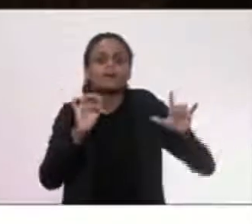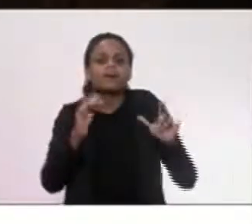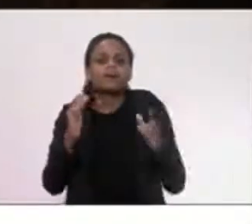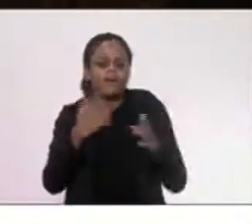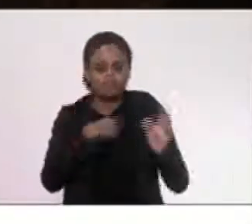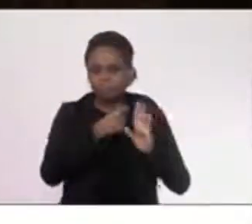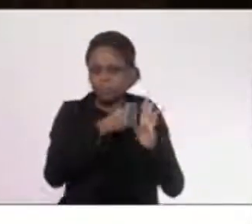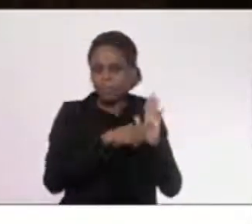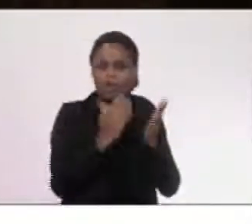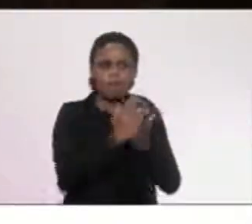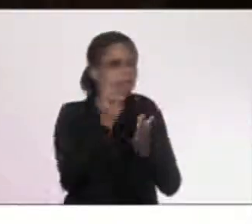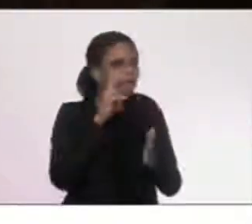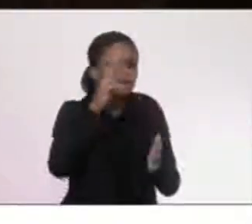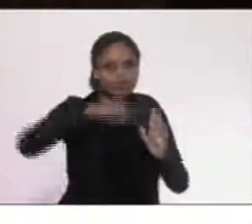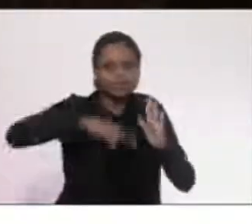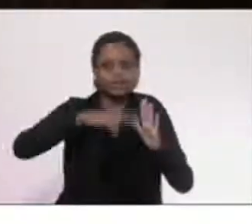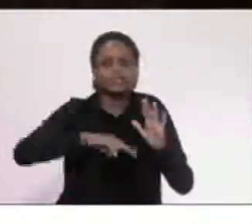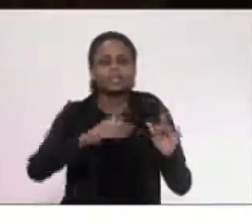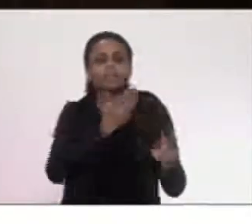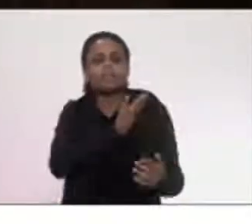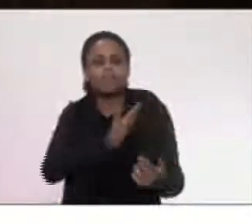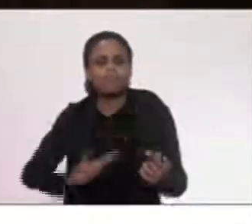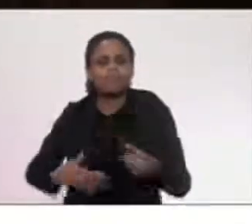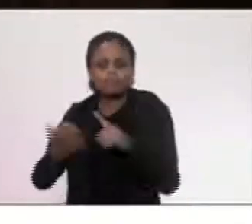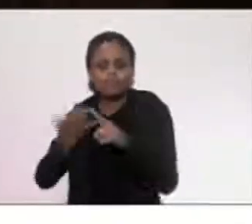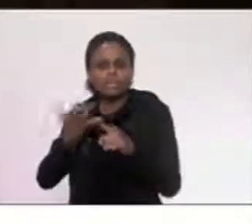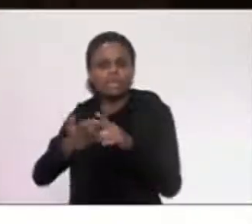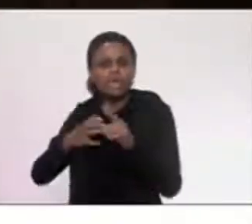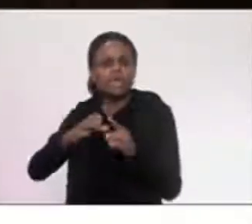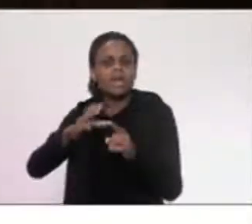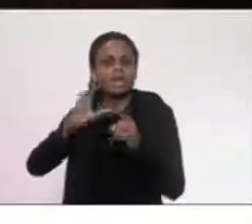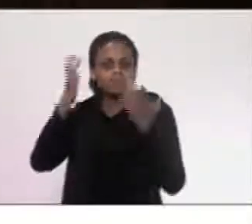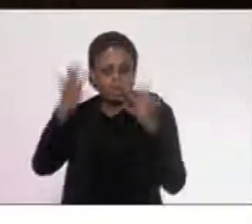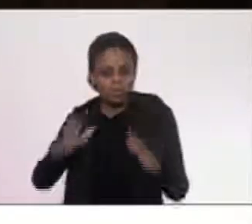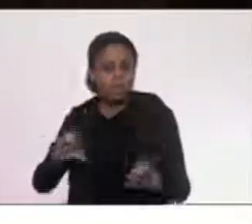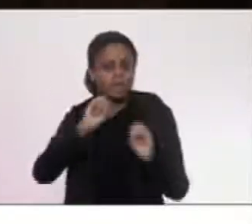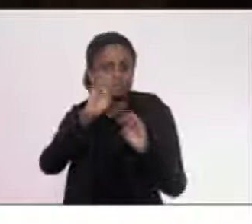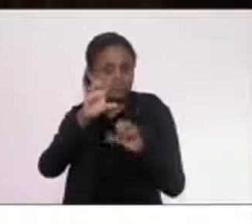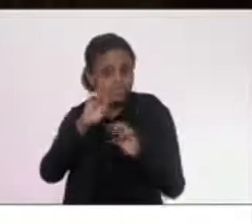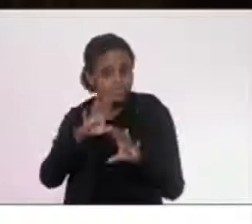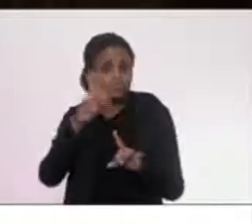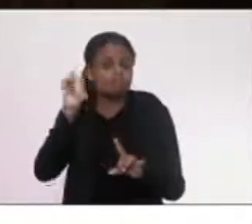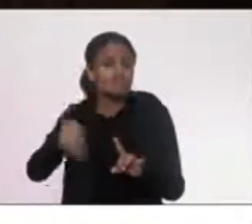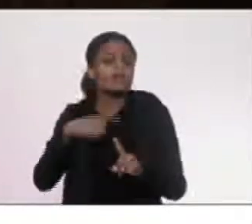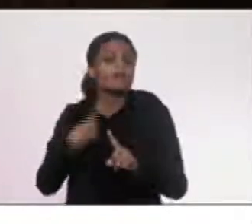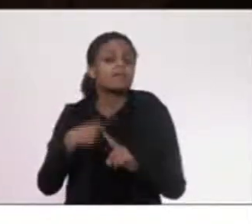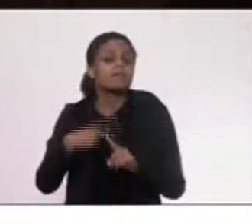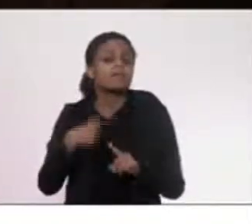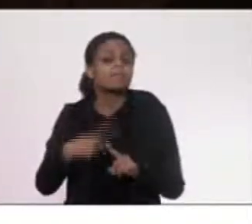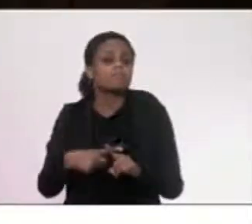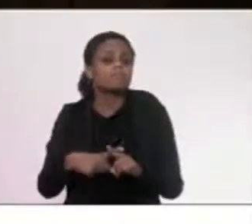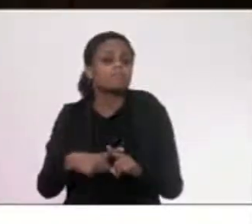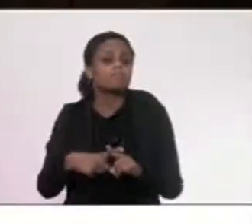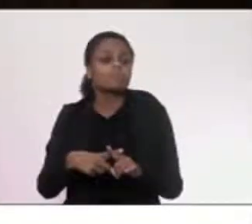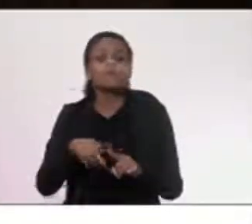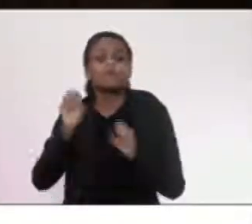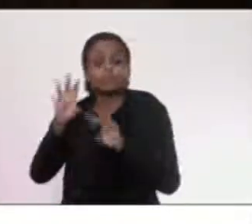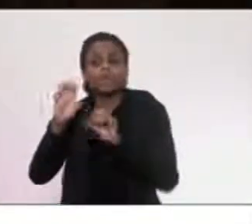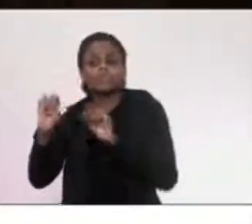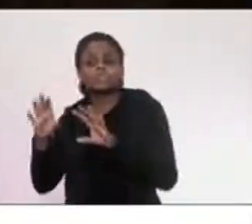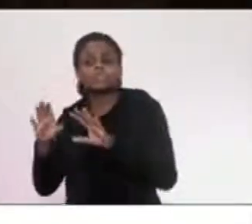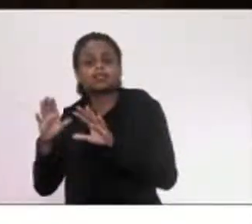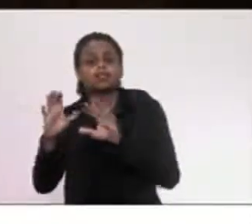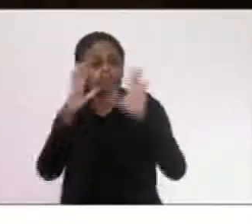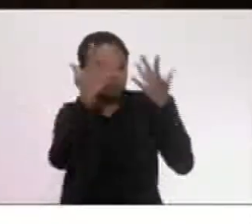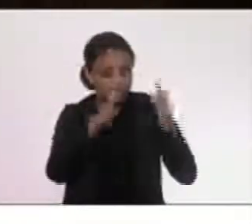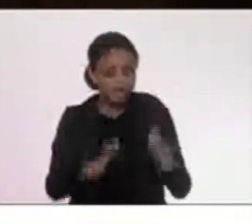li, né? O governo que quer derrubar a educação é porque ela derruba governo.